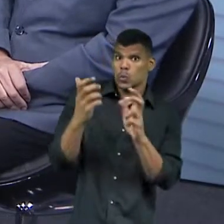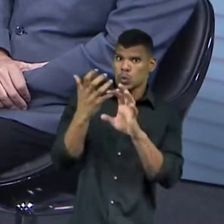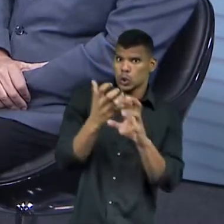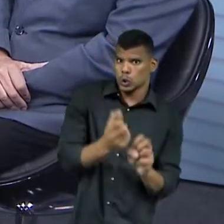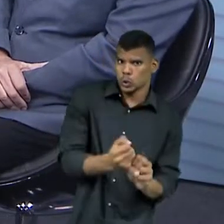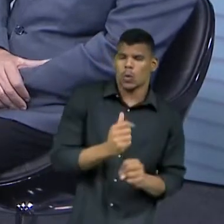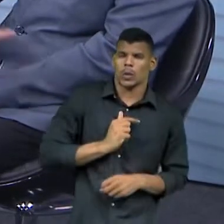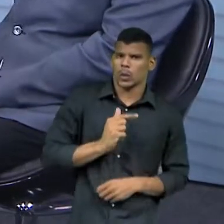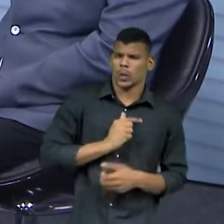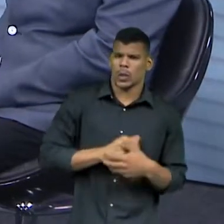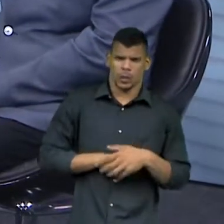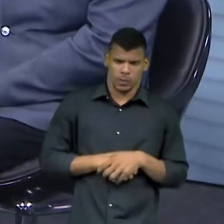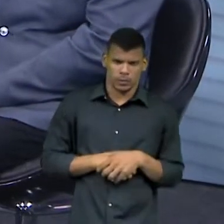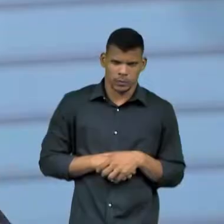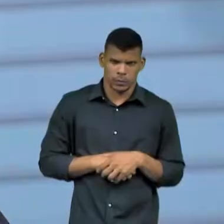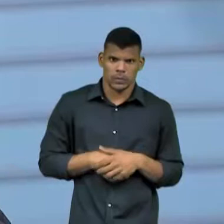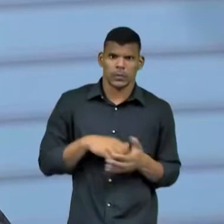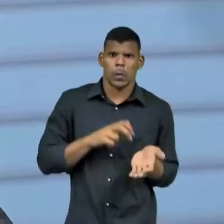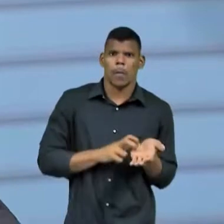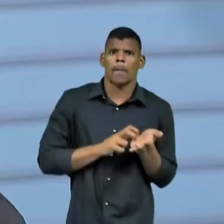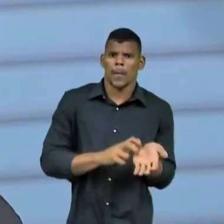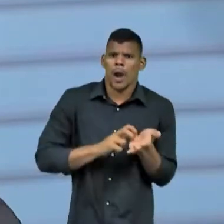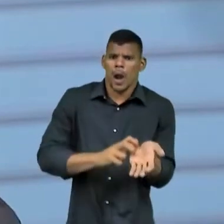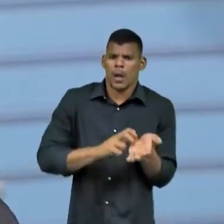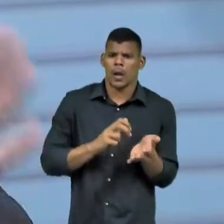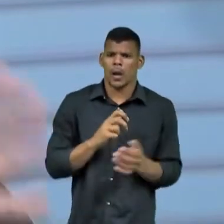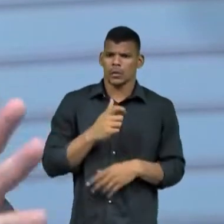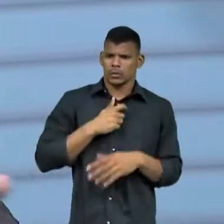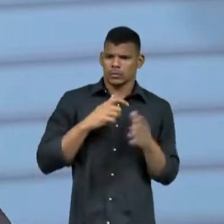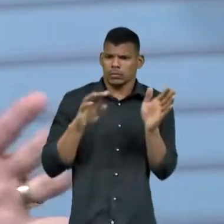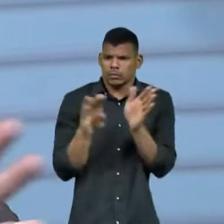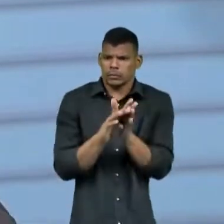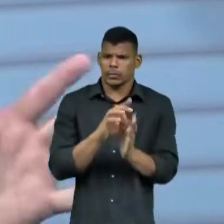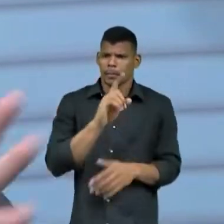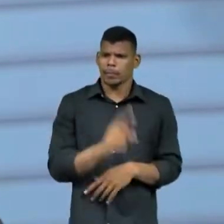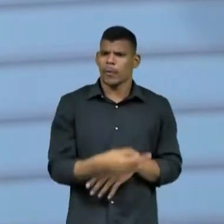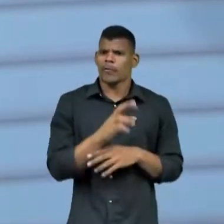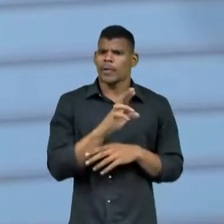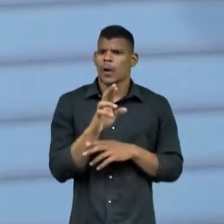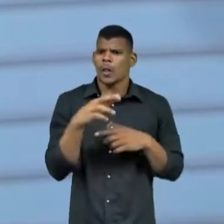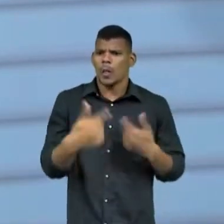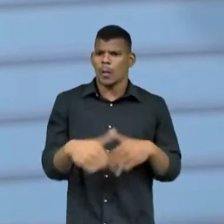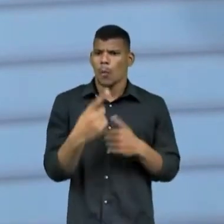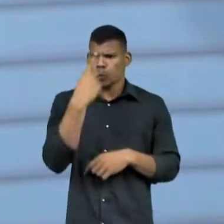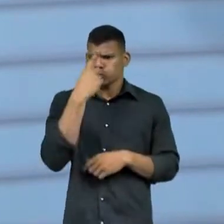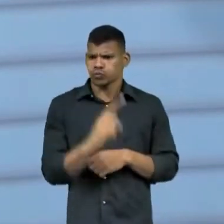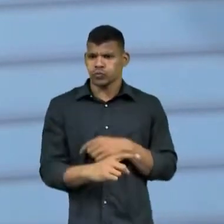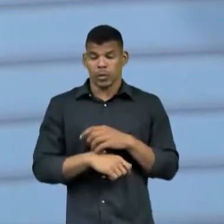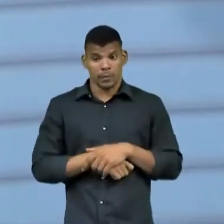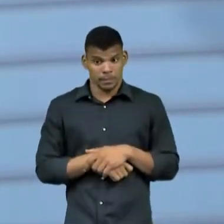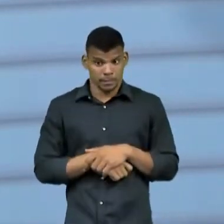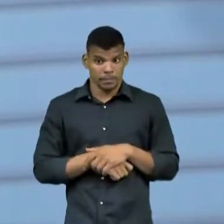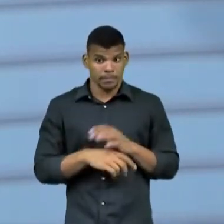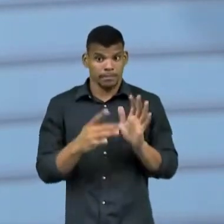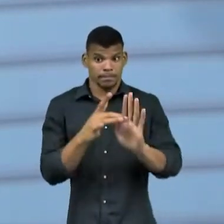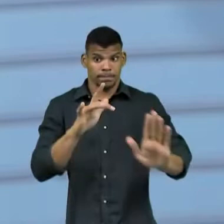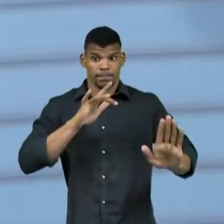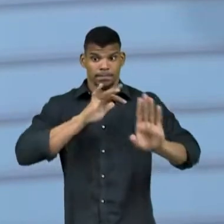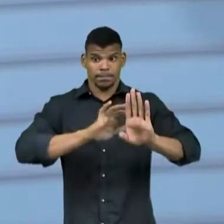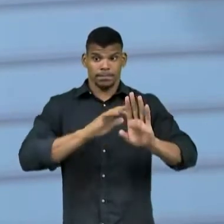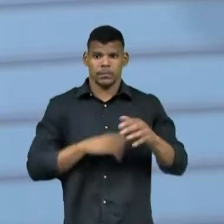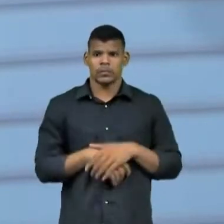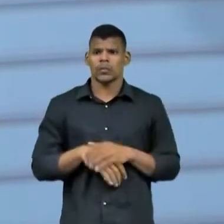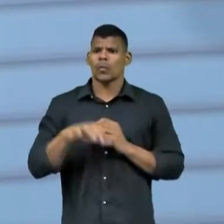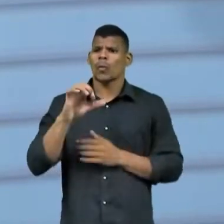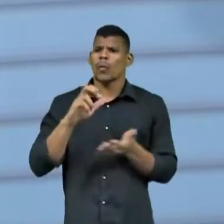Ele fala ass eu cheguei de manhã e contratei uma pessoa por um vamos dizer R 1.000 para trabalhar um dia para mim né e 9 horas da manhã depois